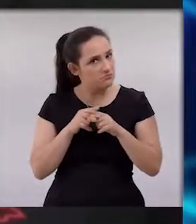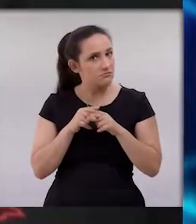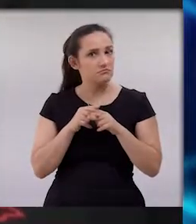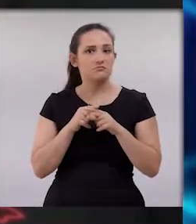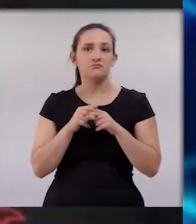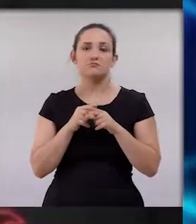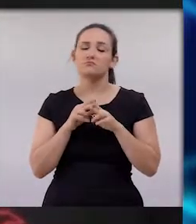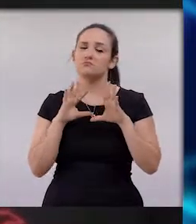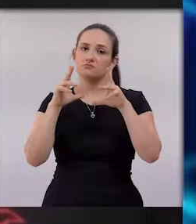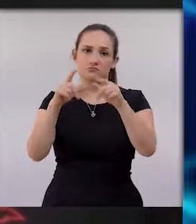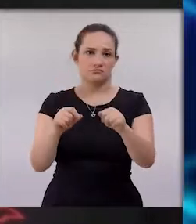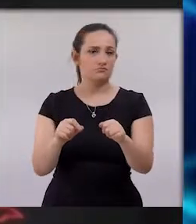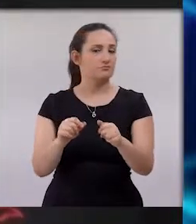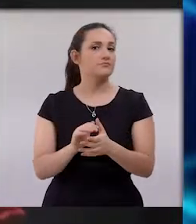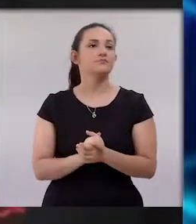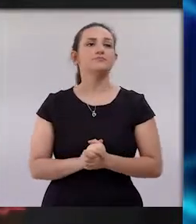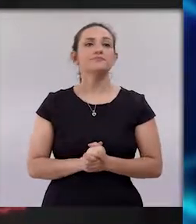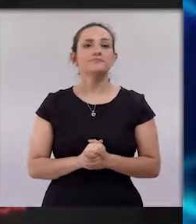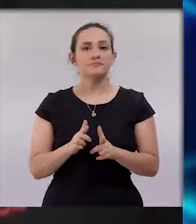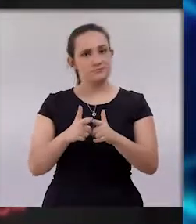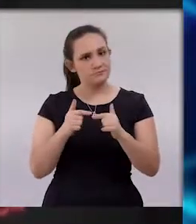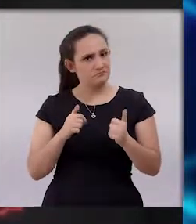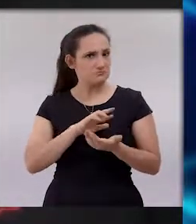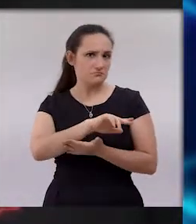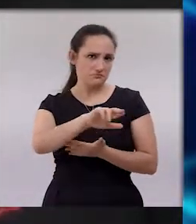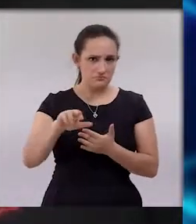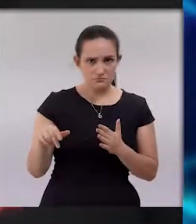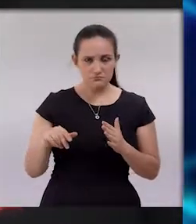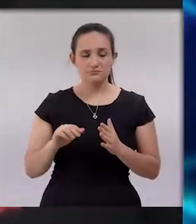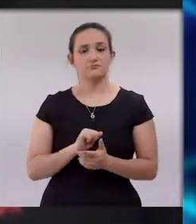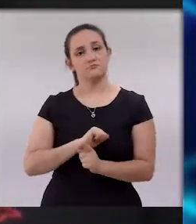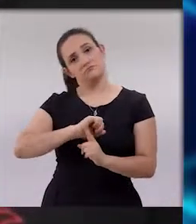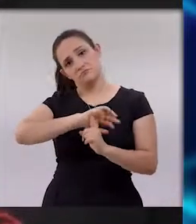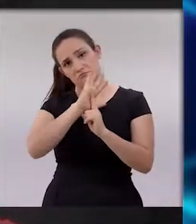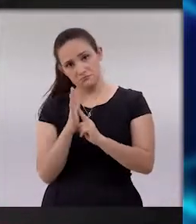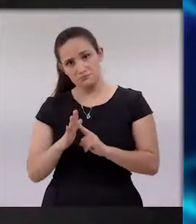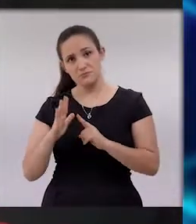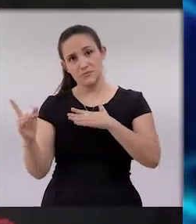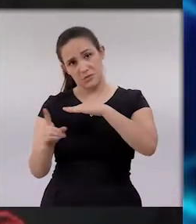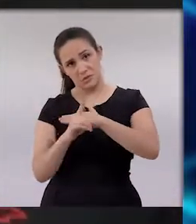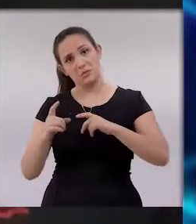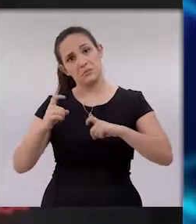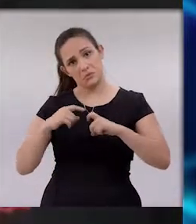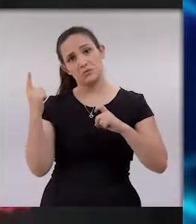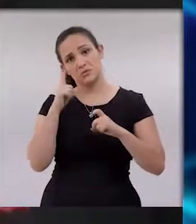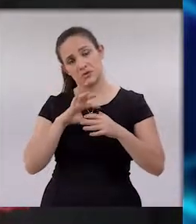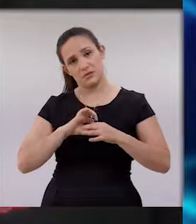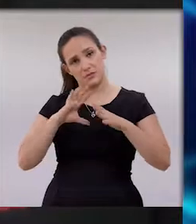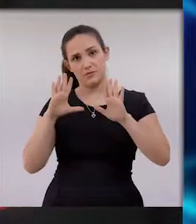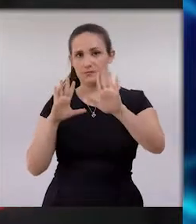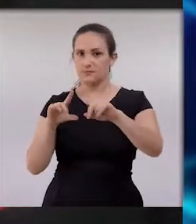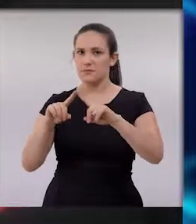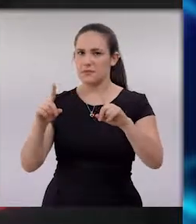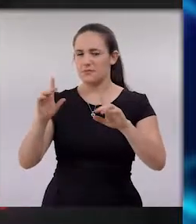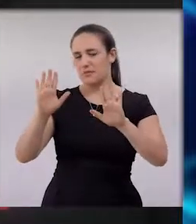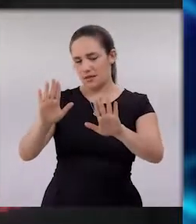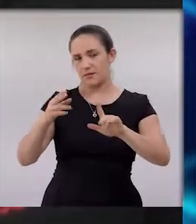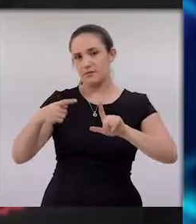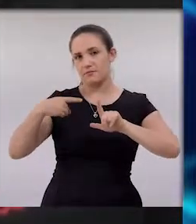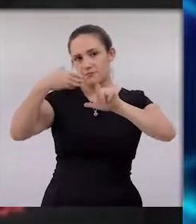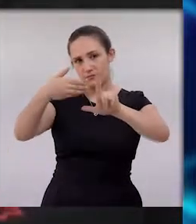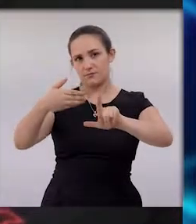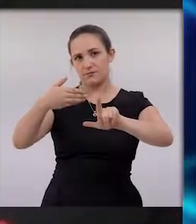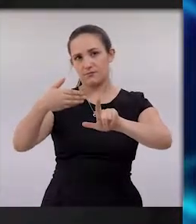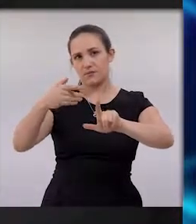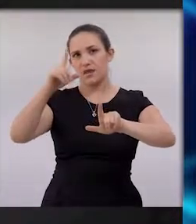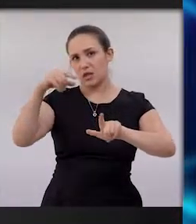relatórios, receitas, atestados médicos, e nas suas diversas modalidades. Lembrando que a telemedicina